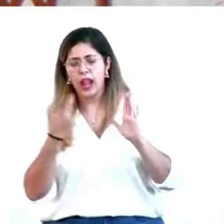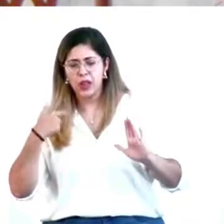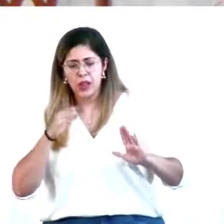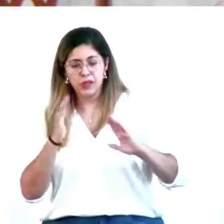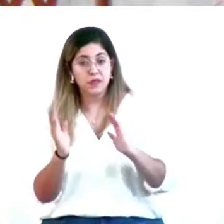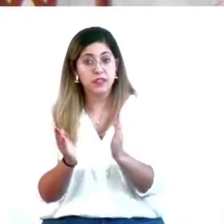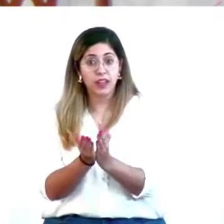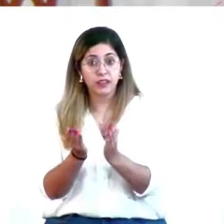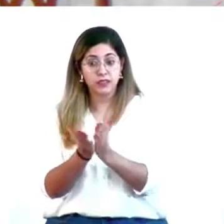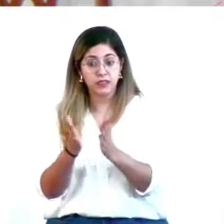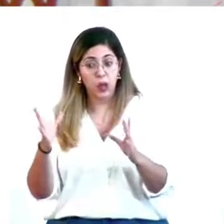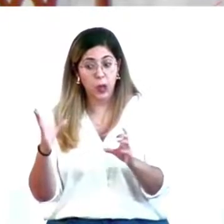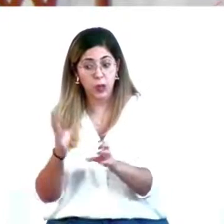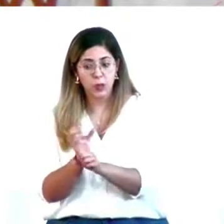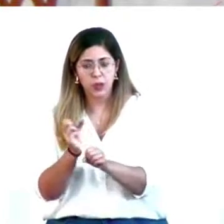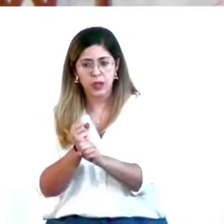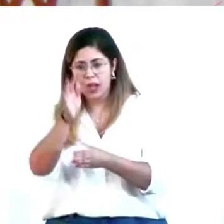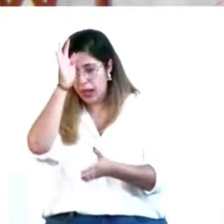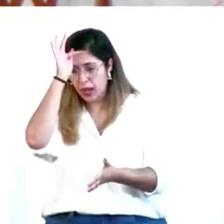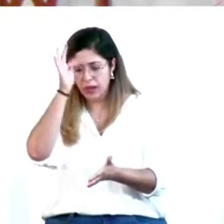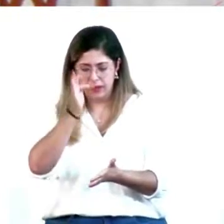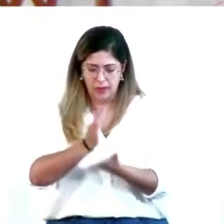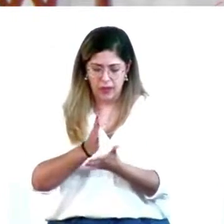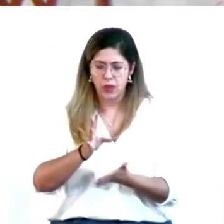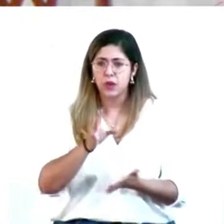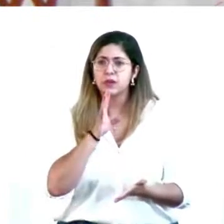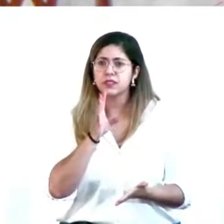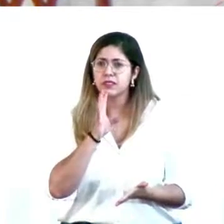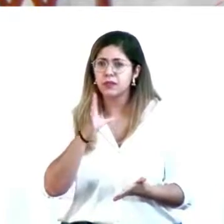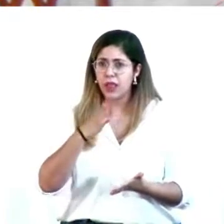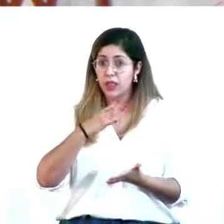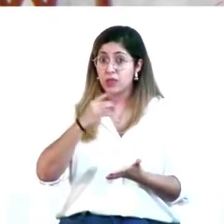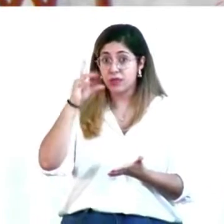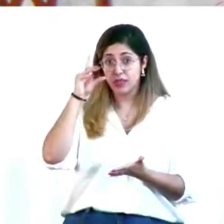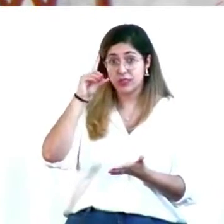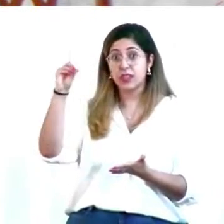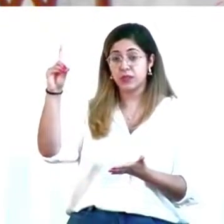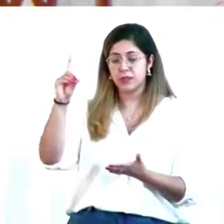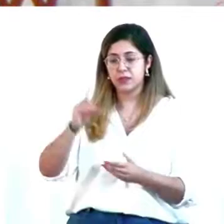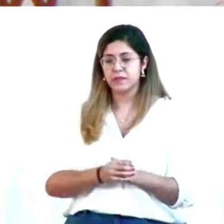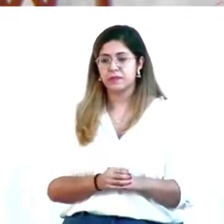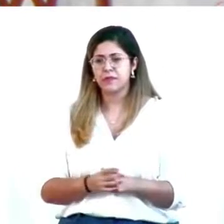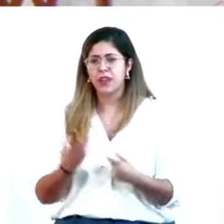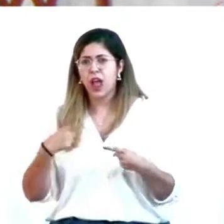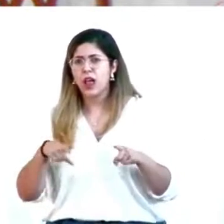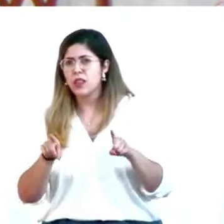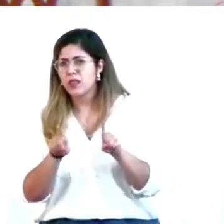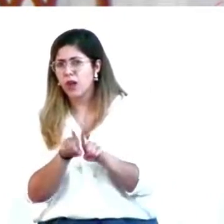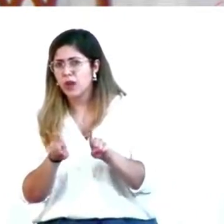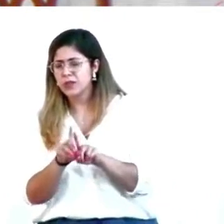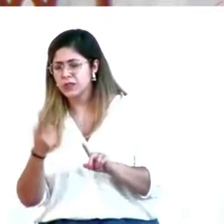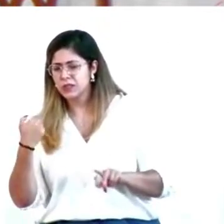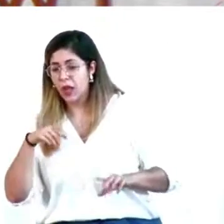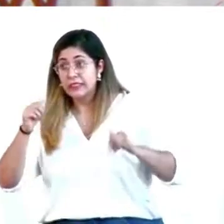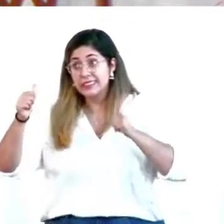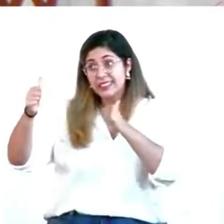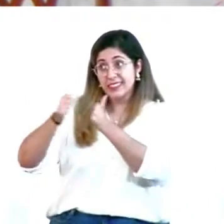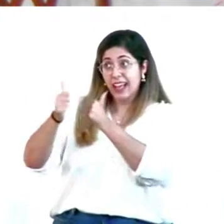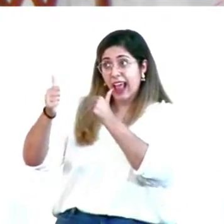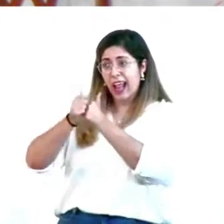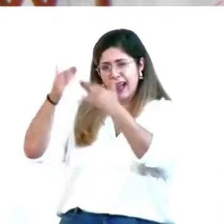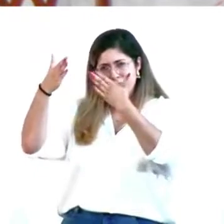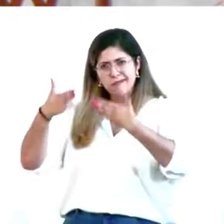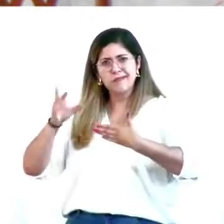fé, no conhecimento do Filho de Deus, com o objetivo, a fim de que todos se acheguem à